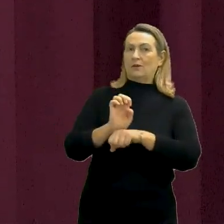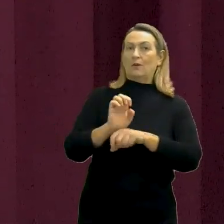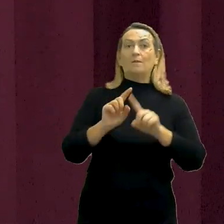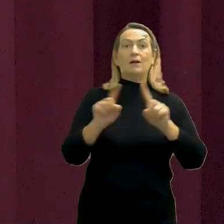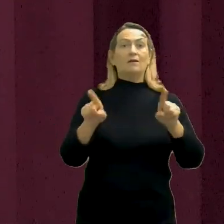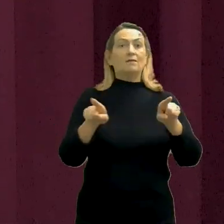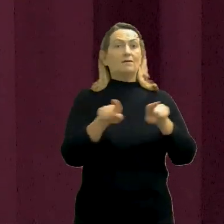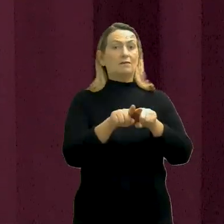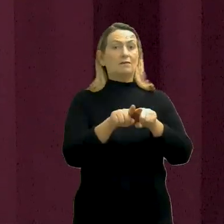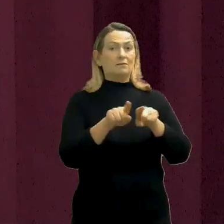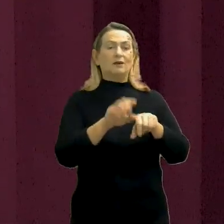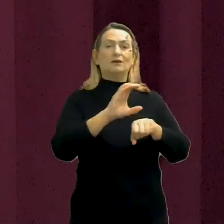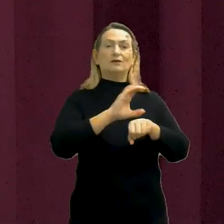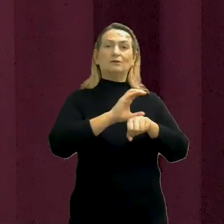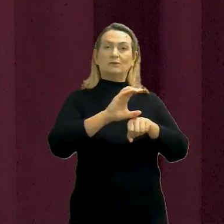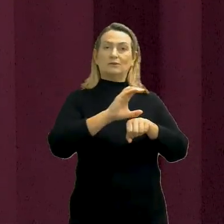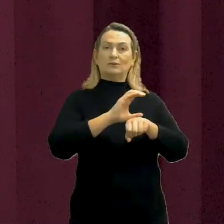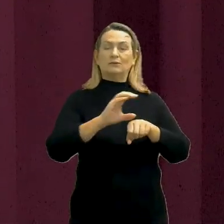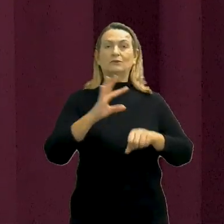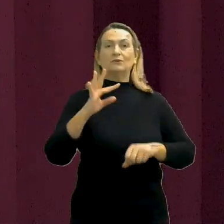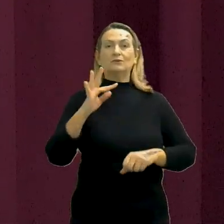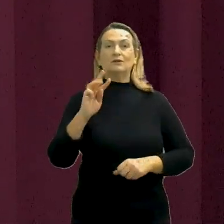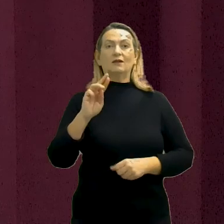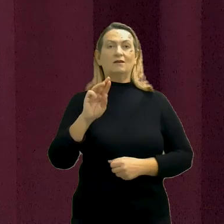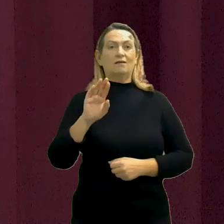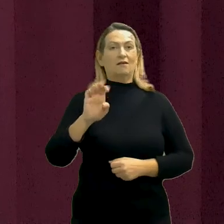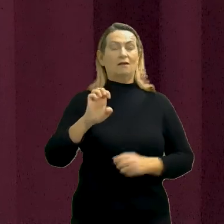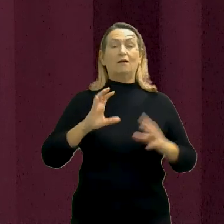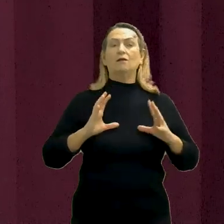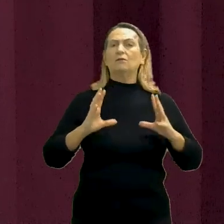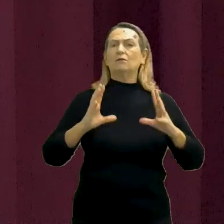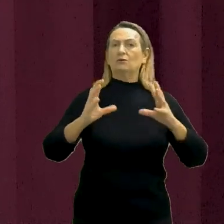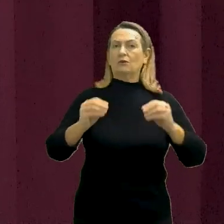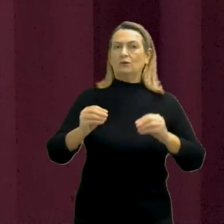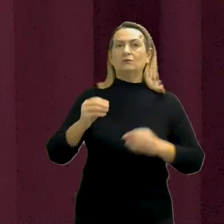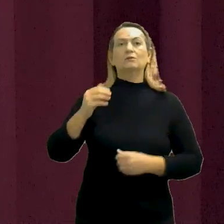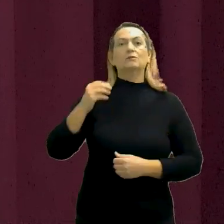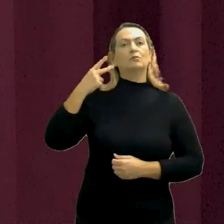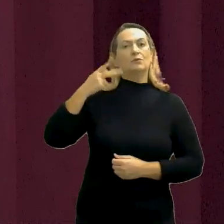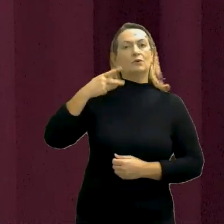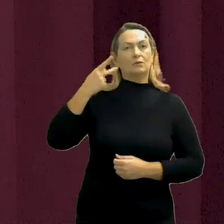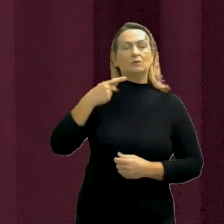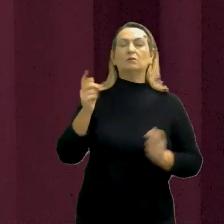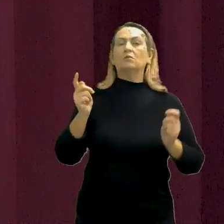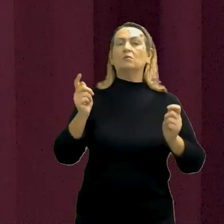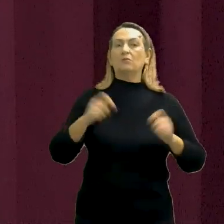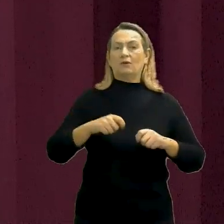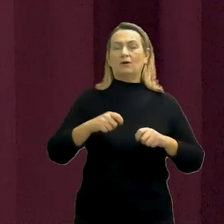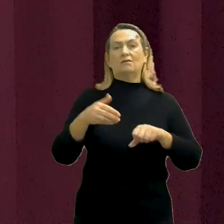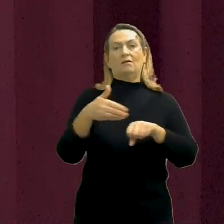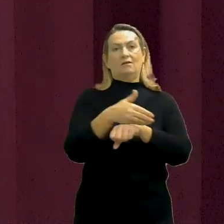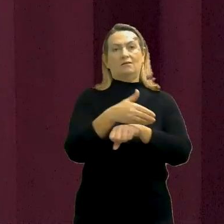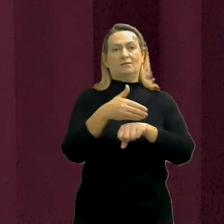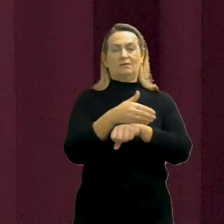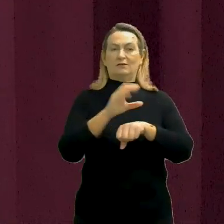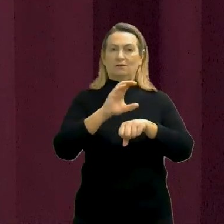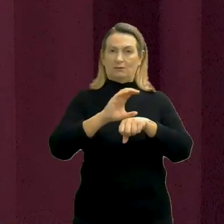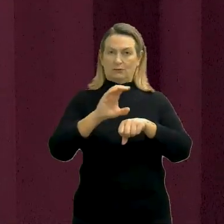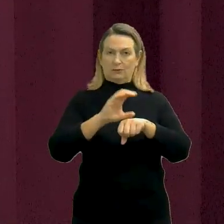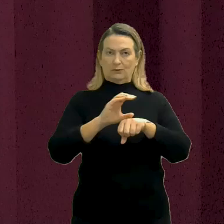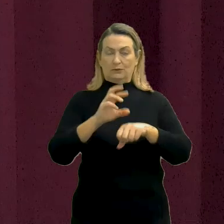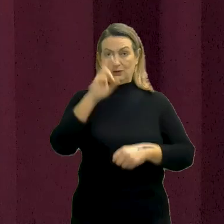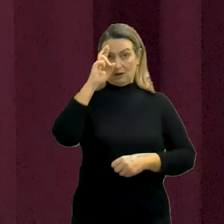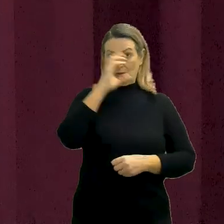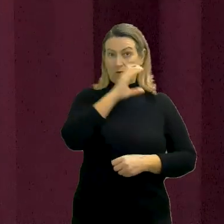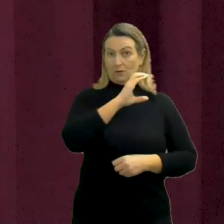do curso do Tribunal Regional Eleitoral todos os promotores têm essa essa possibilidade e nós a Coordenadoria eleitoral